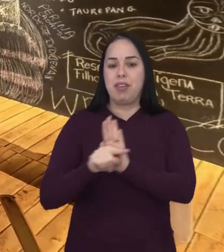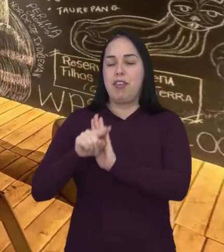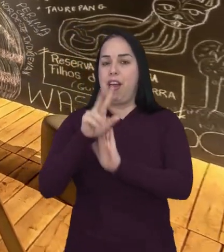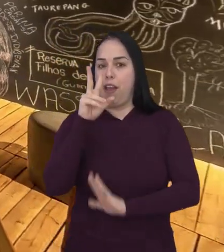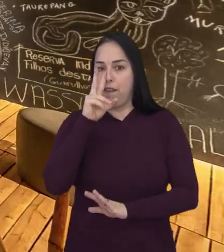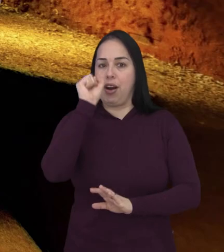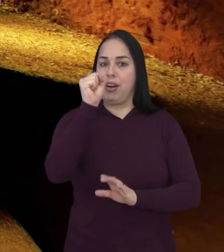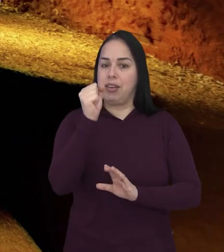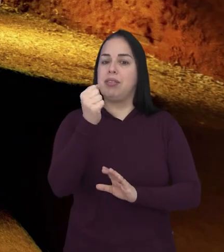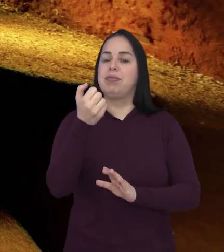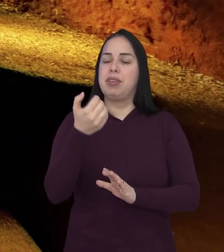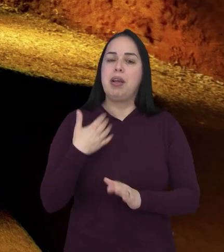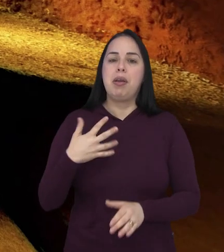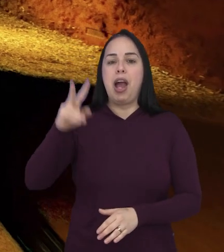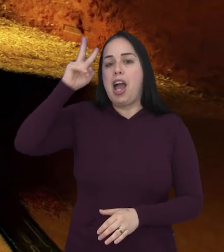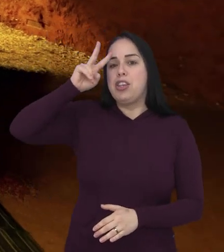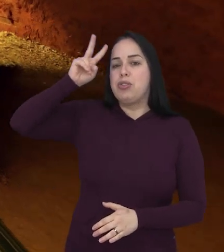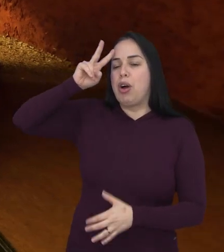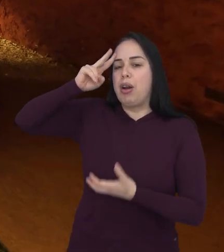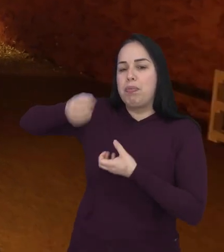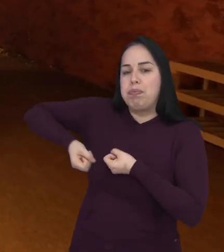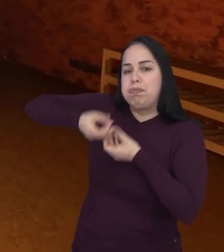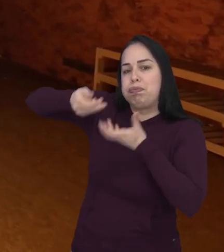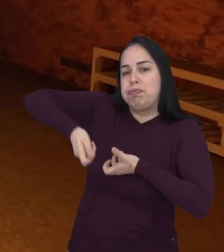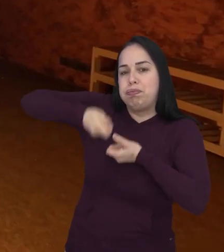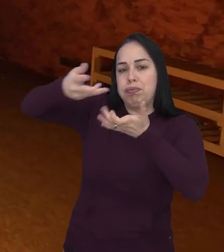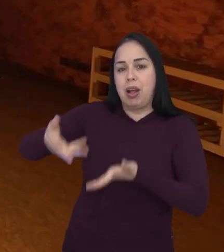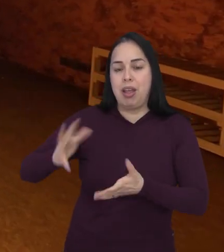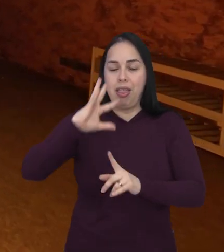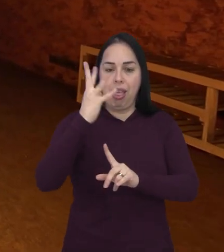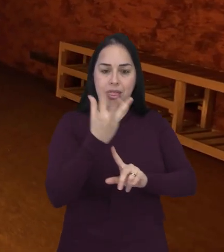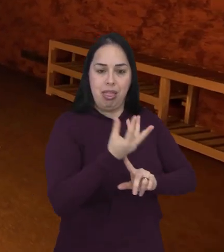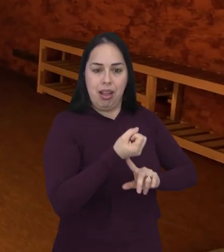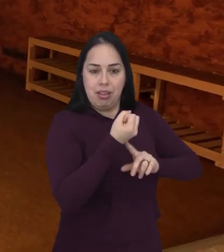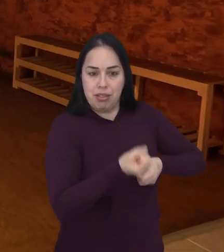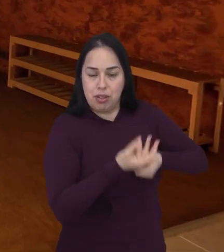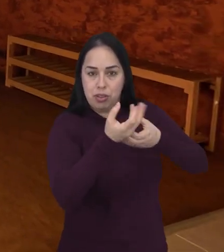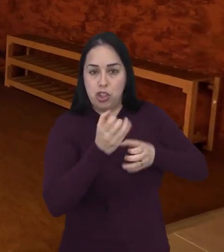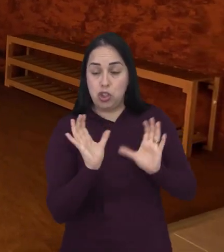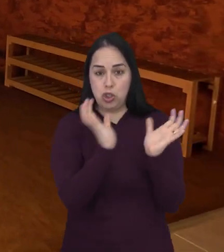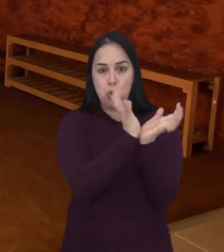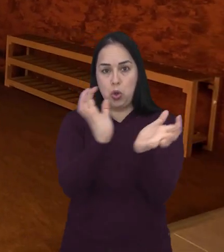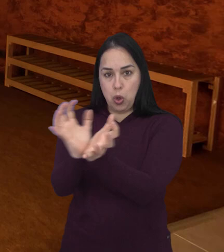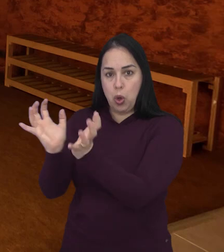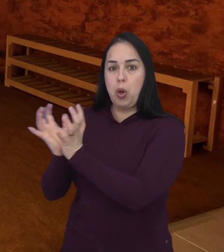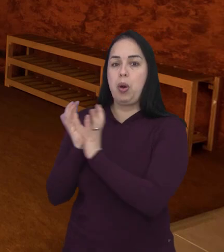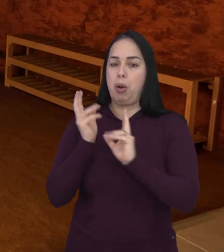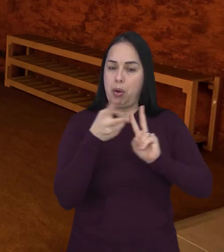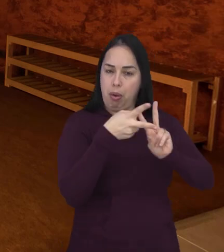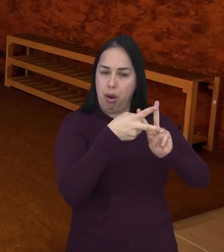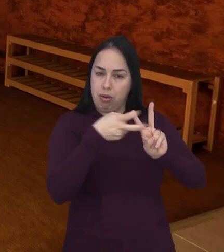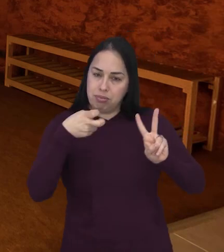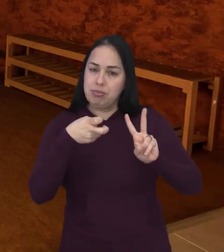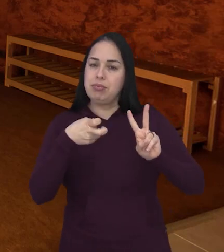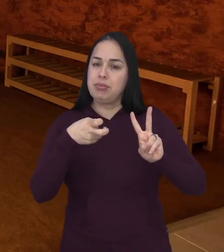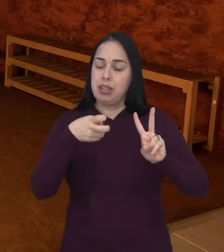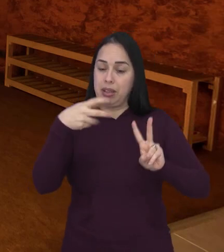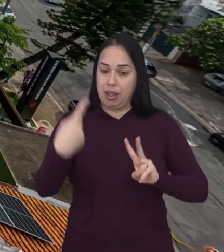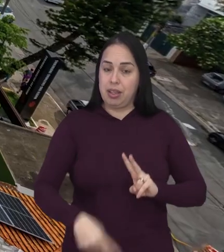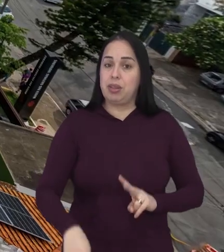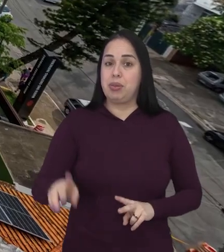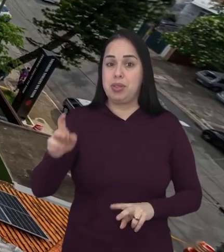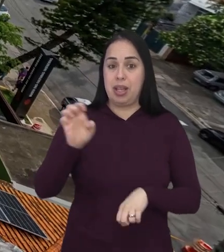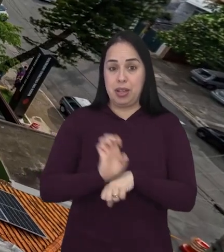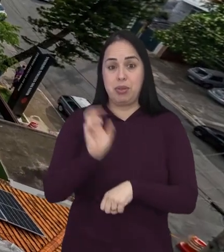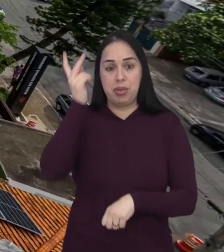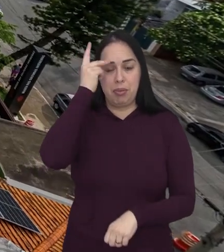e comunicar as histórias, as memórias, a arte e as produções dos diversos povos e etnias indígenas em São Paulo.